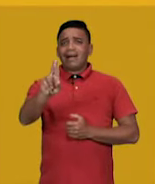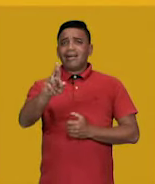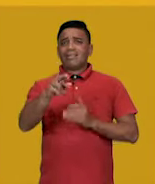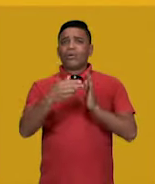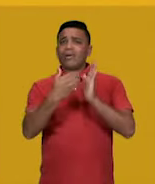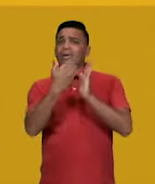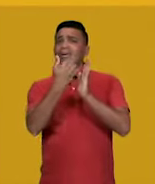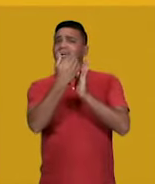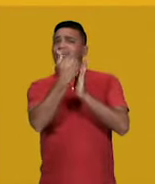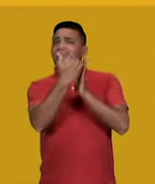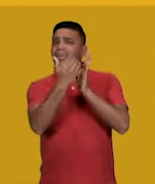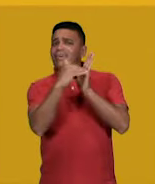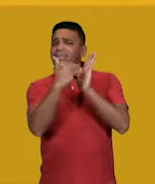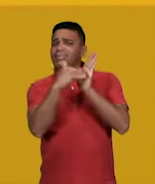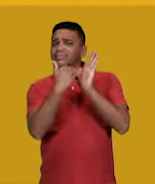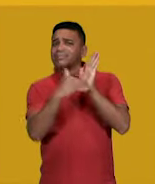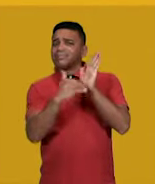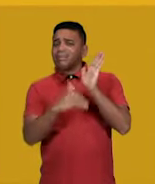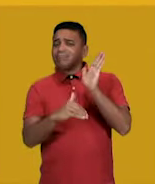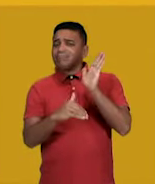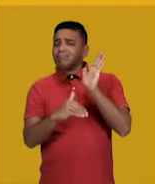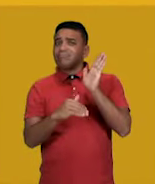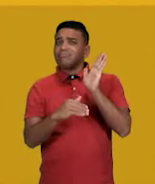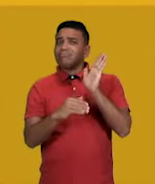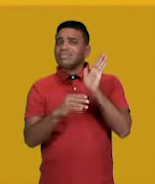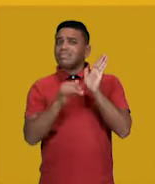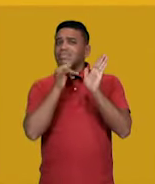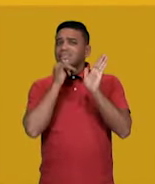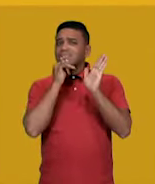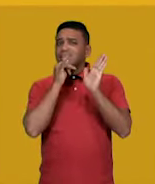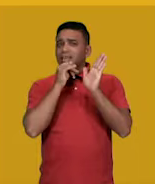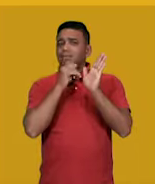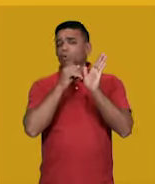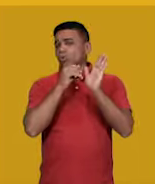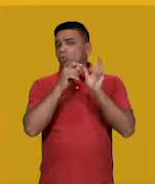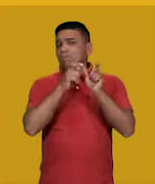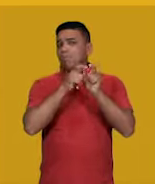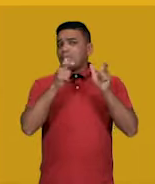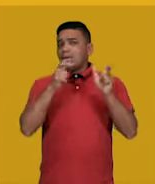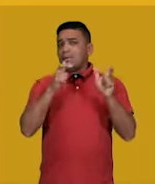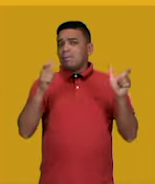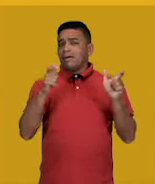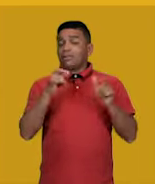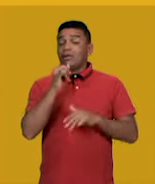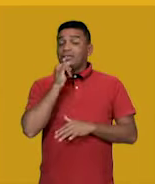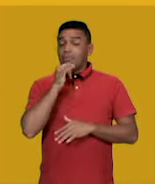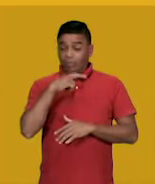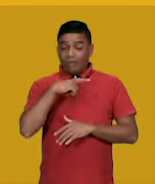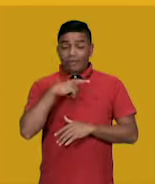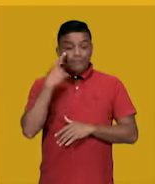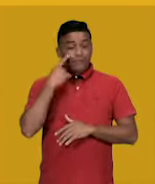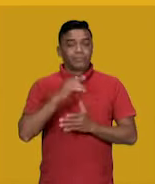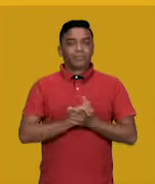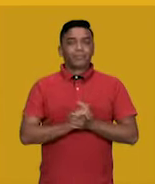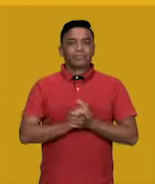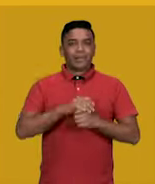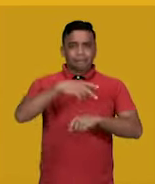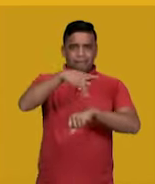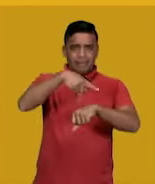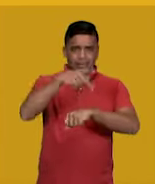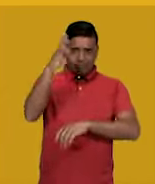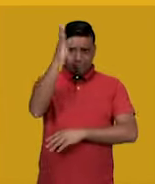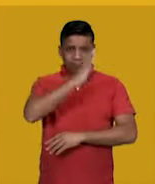algo, normalmente a gradação em uma enumeração. Vamos ver um exemplo. O Brasil, se